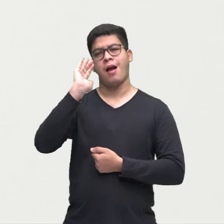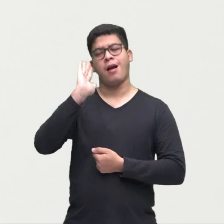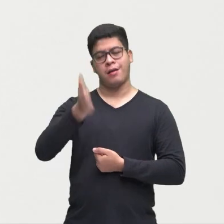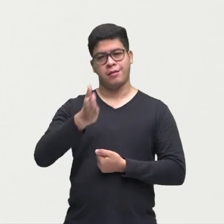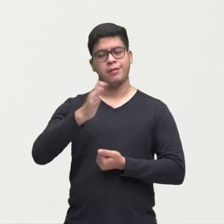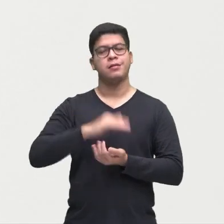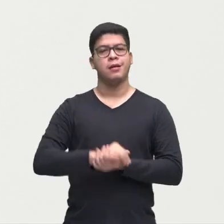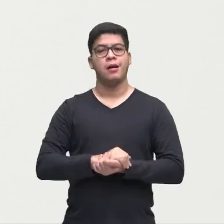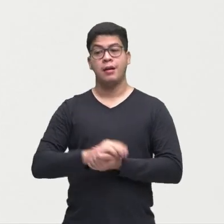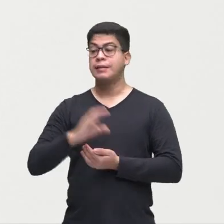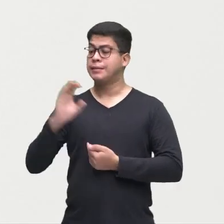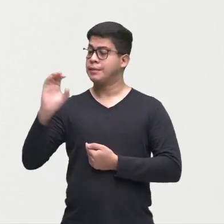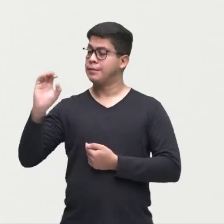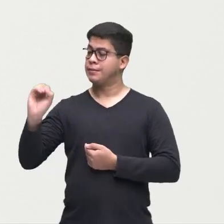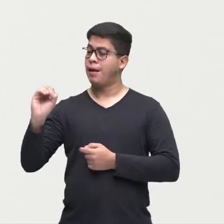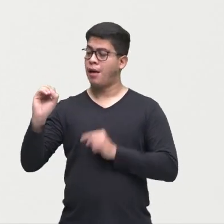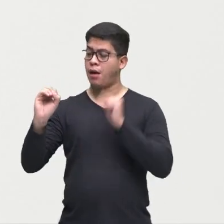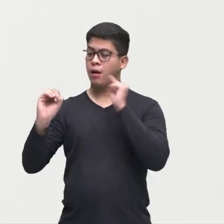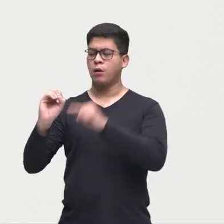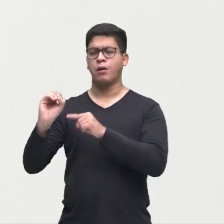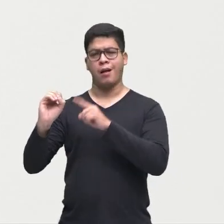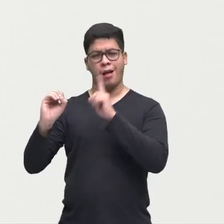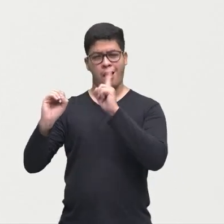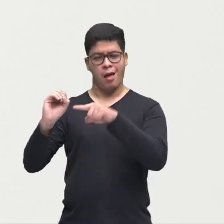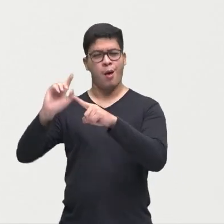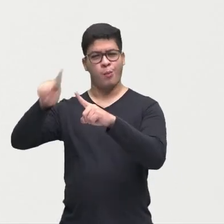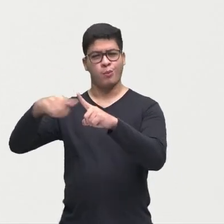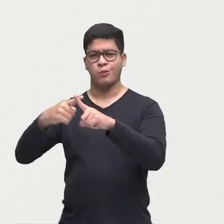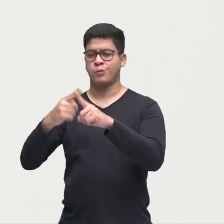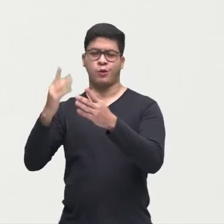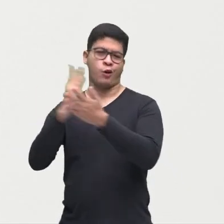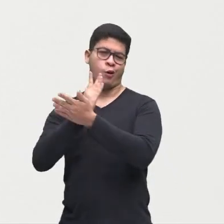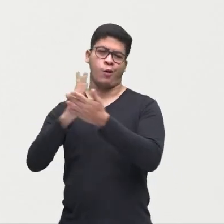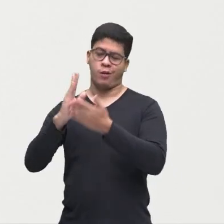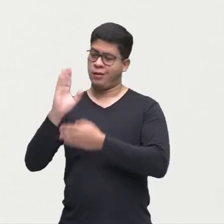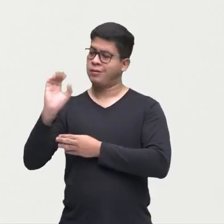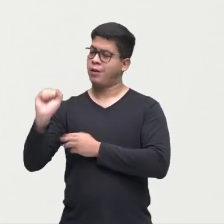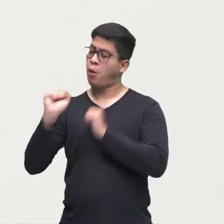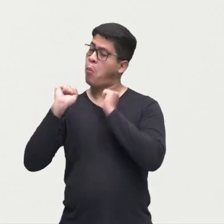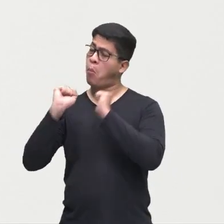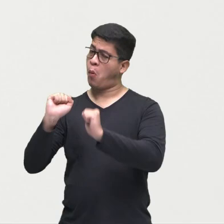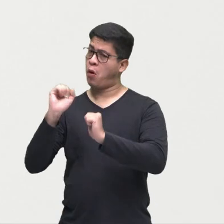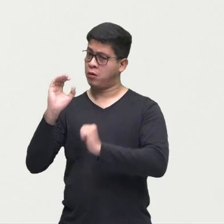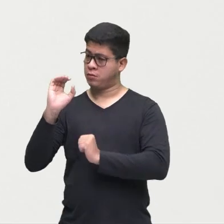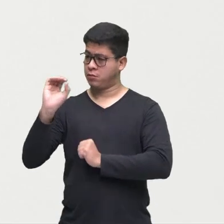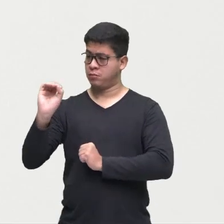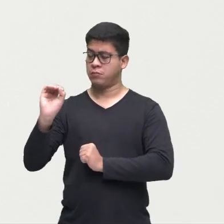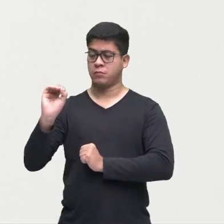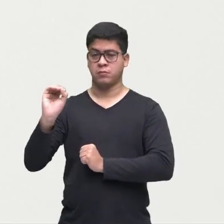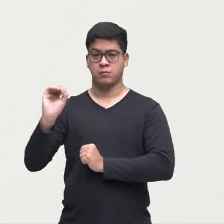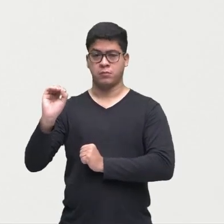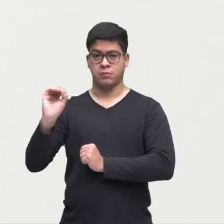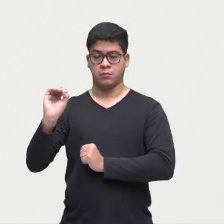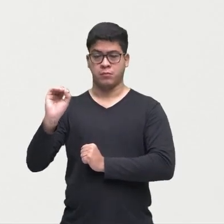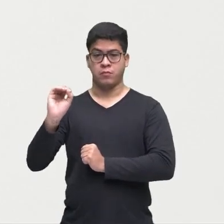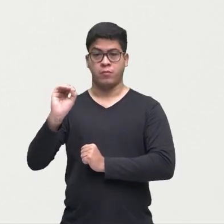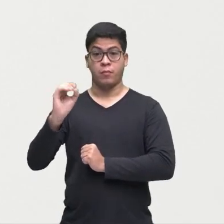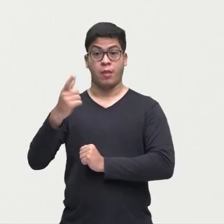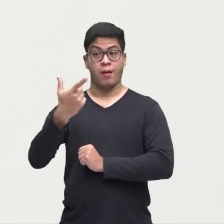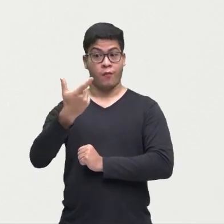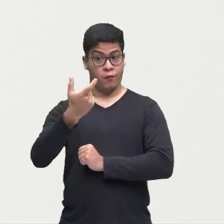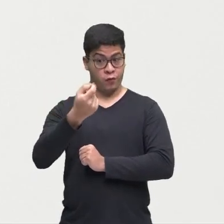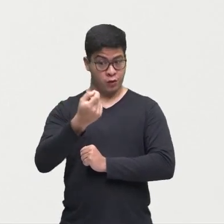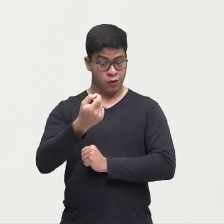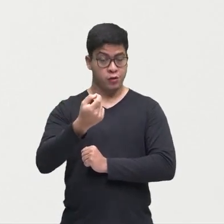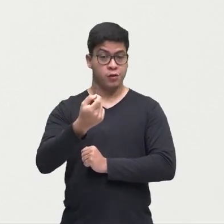ele é o múltiplo, né, de qualquer número, então a gente já pode acrescentar o zero ali também, tá? Então vai ficar 0, aí eu